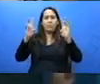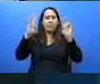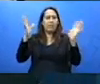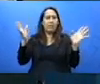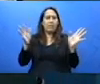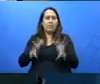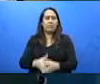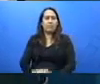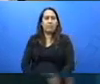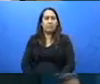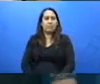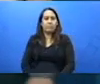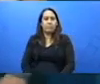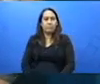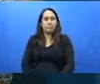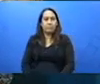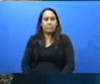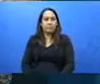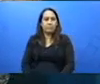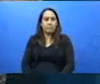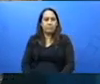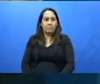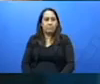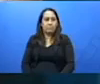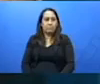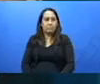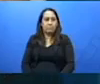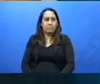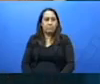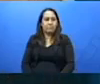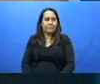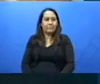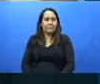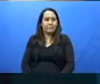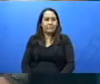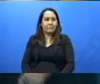porque ela fez arte, não. Porque arte ela fazia só no porão.